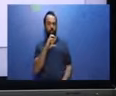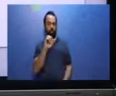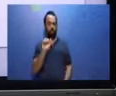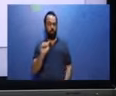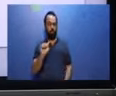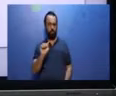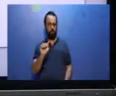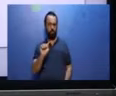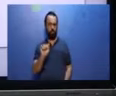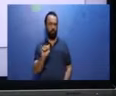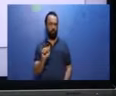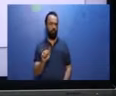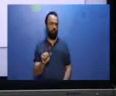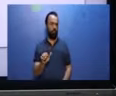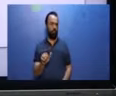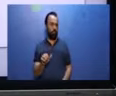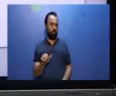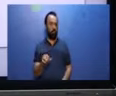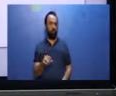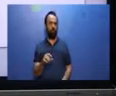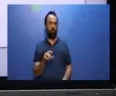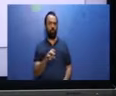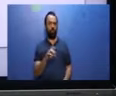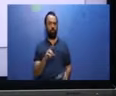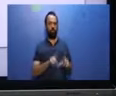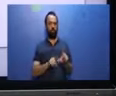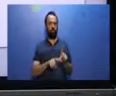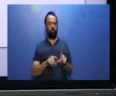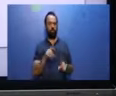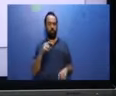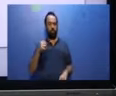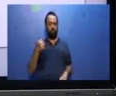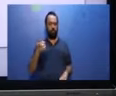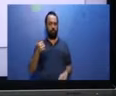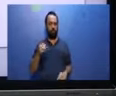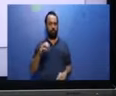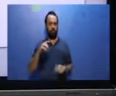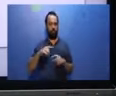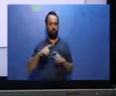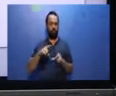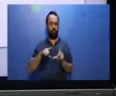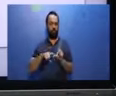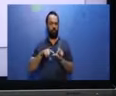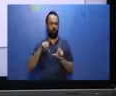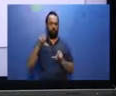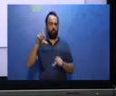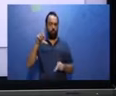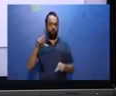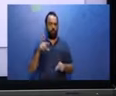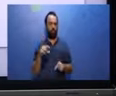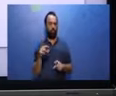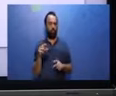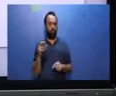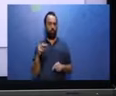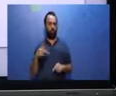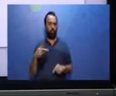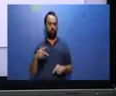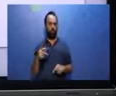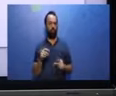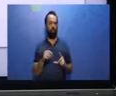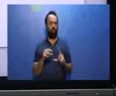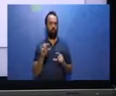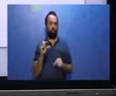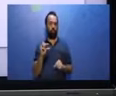letra da representação é sempre maiúscula ea segunda letra é minúscula nesse caso aqui nós temos o índice